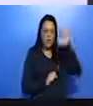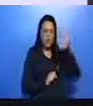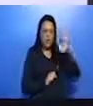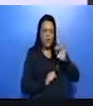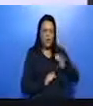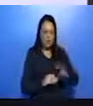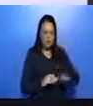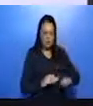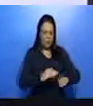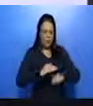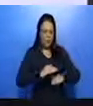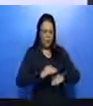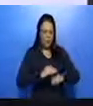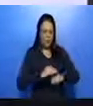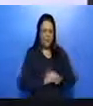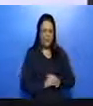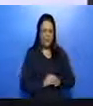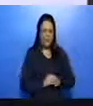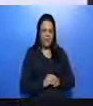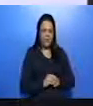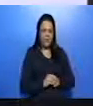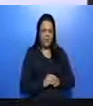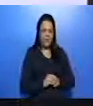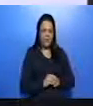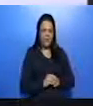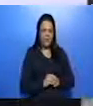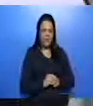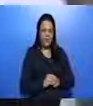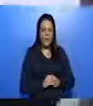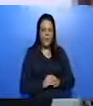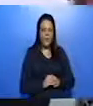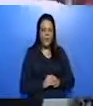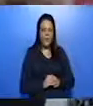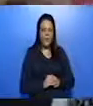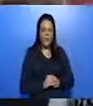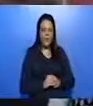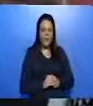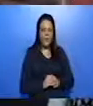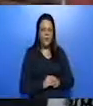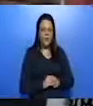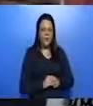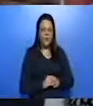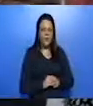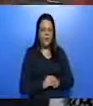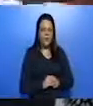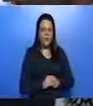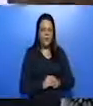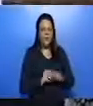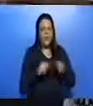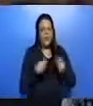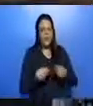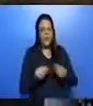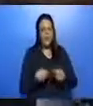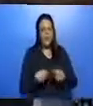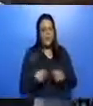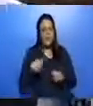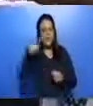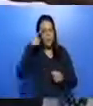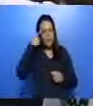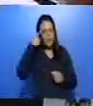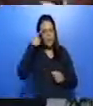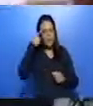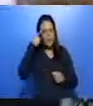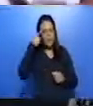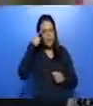encontrado? Então já não será subjetiva. Vamos por eliminação. É uma linha de raciocínio